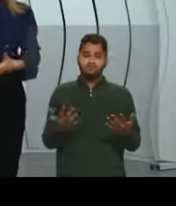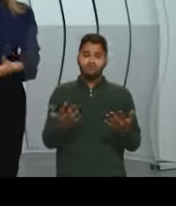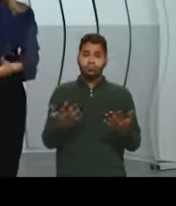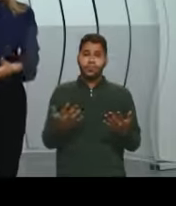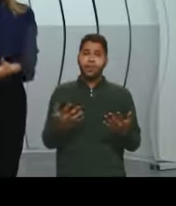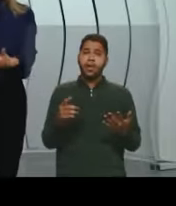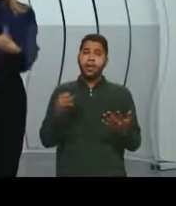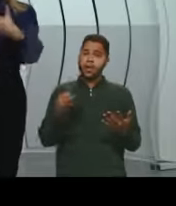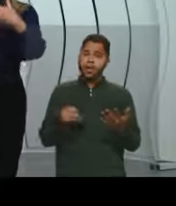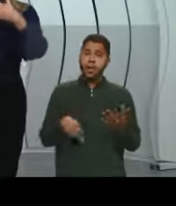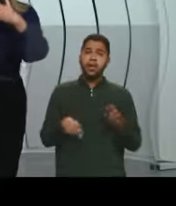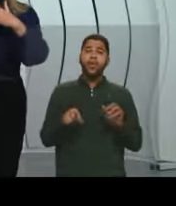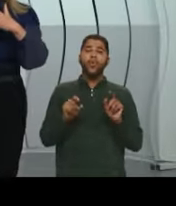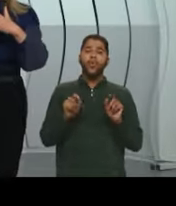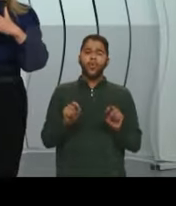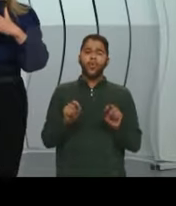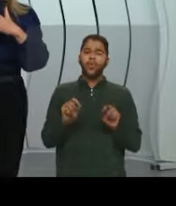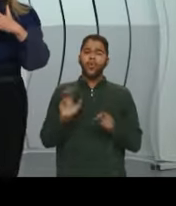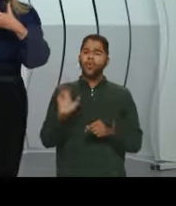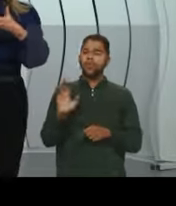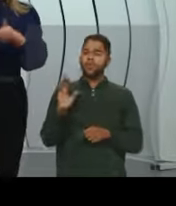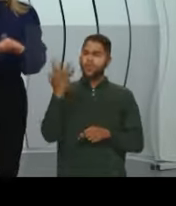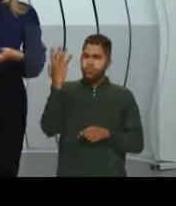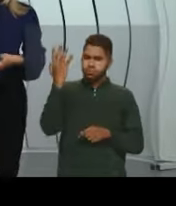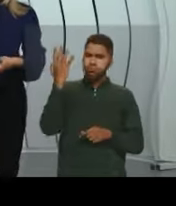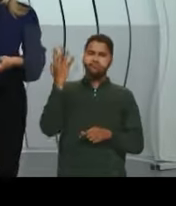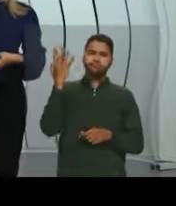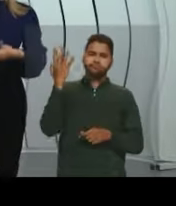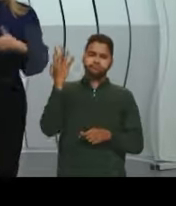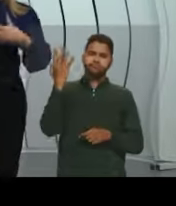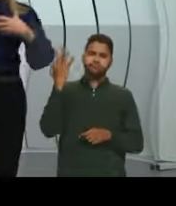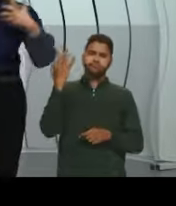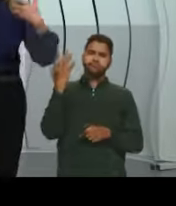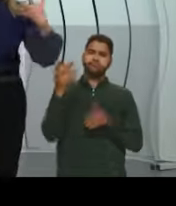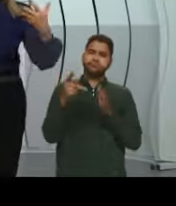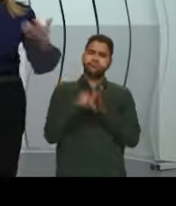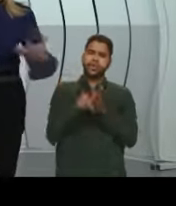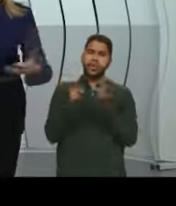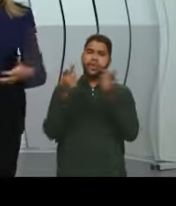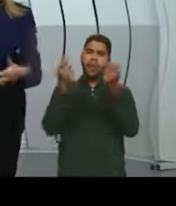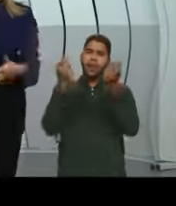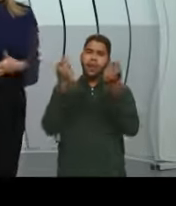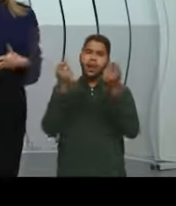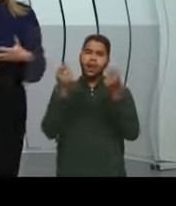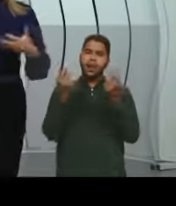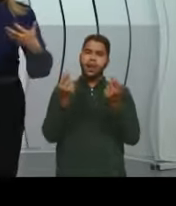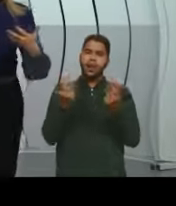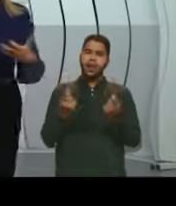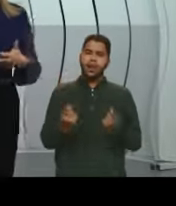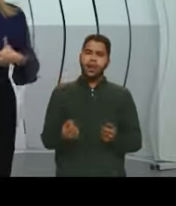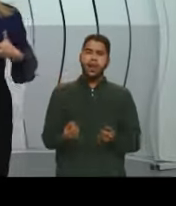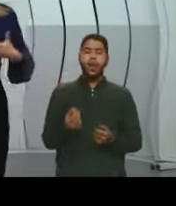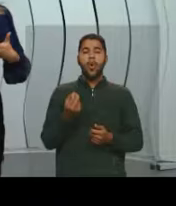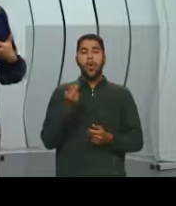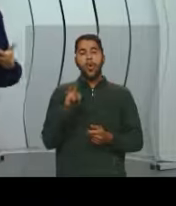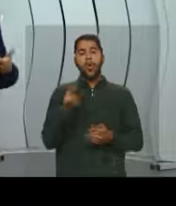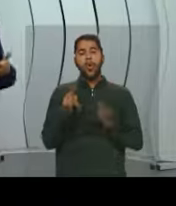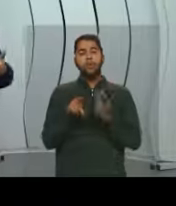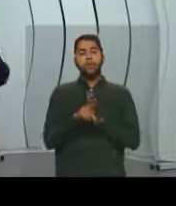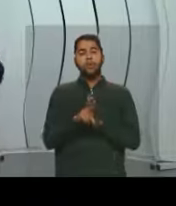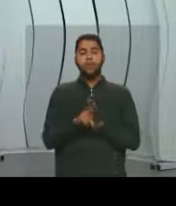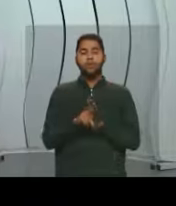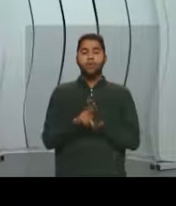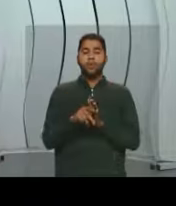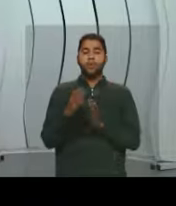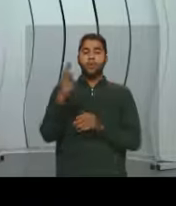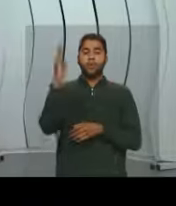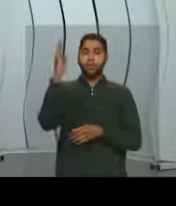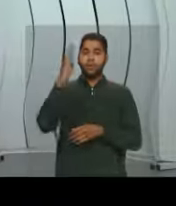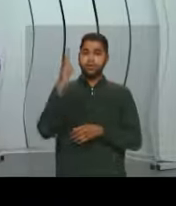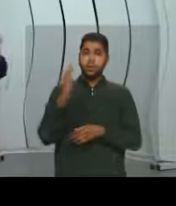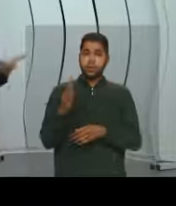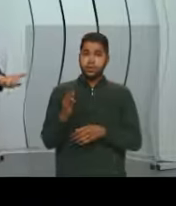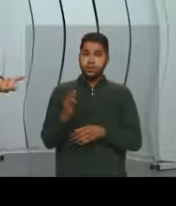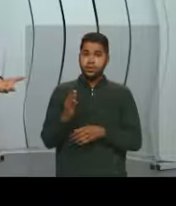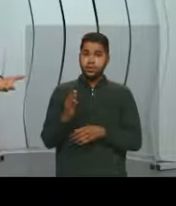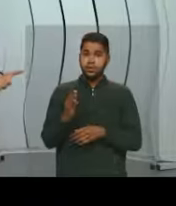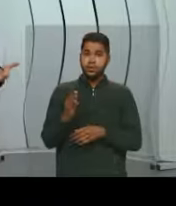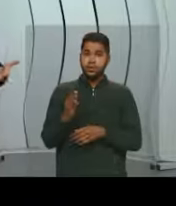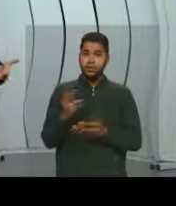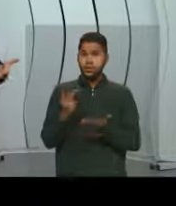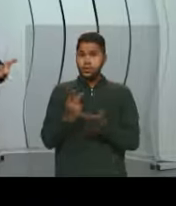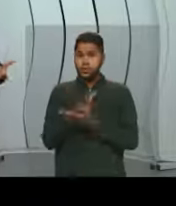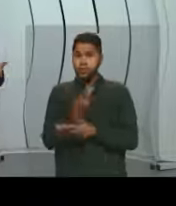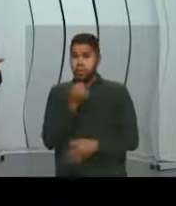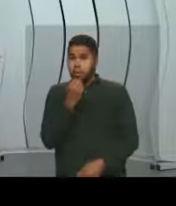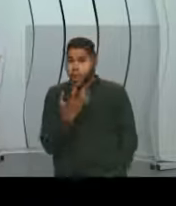É de uma situação financeira ou de uma situação que o Brasil está passando. E é boa?